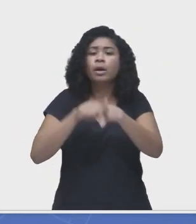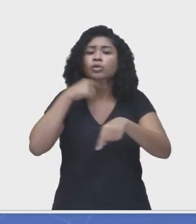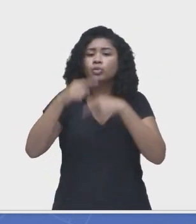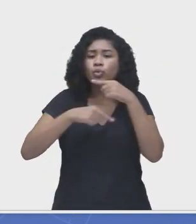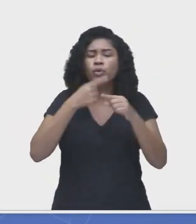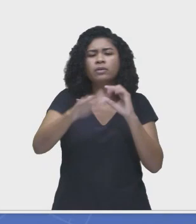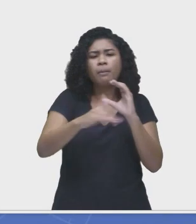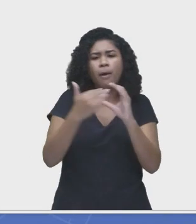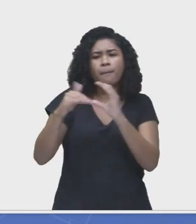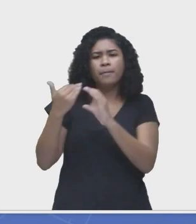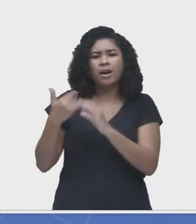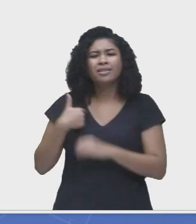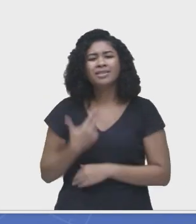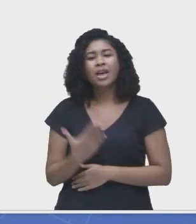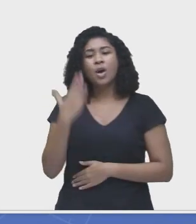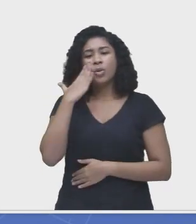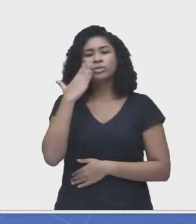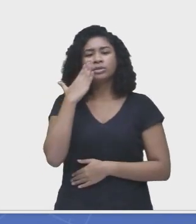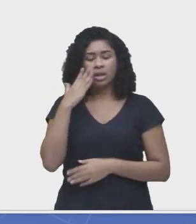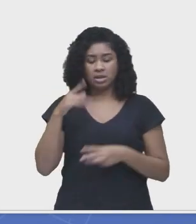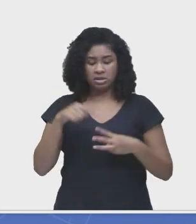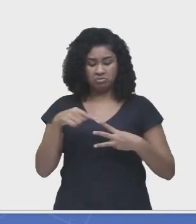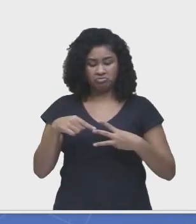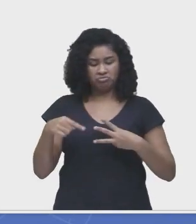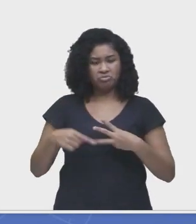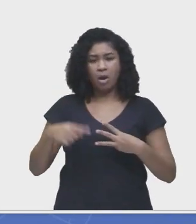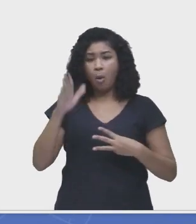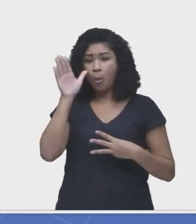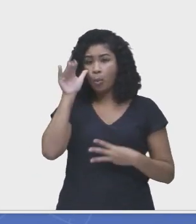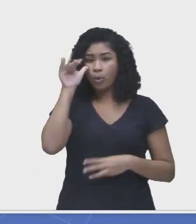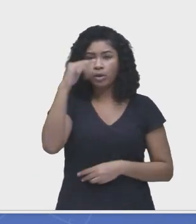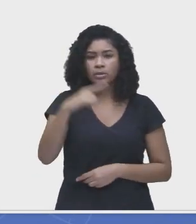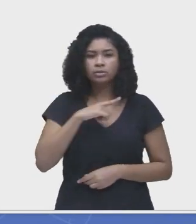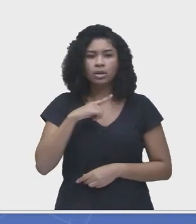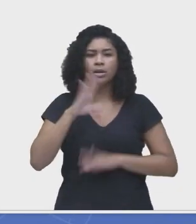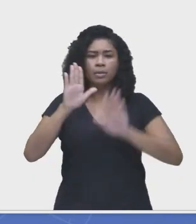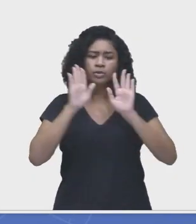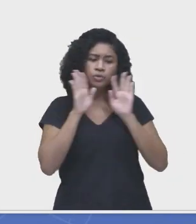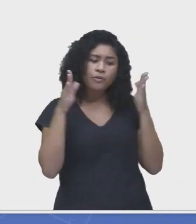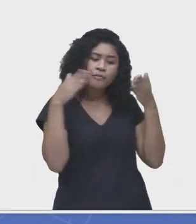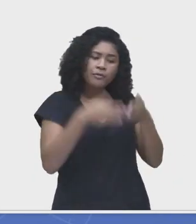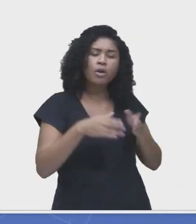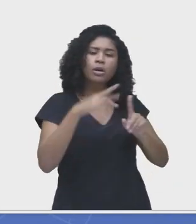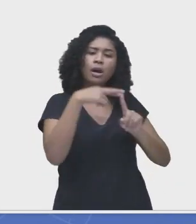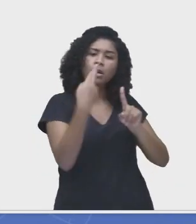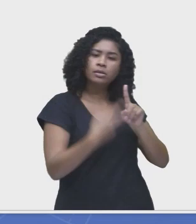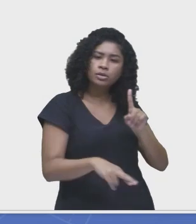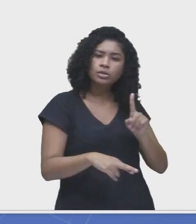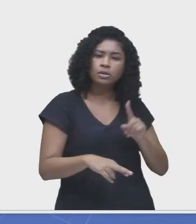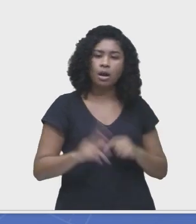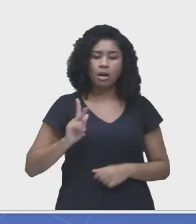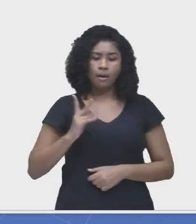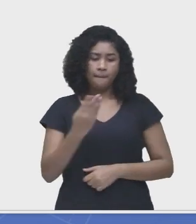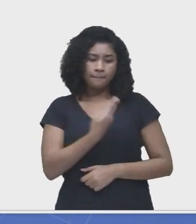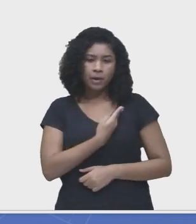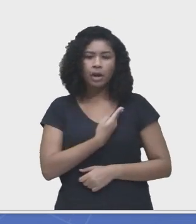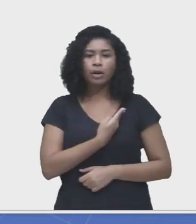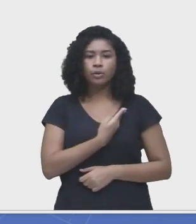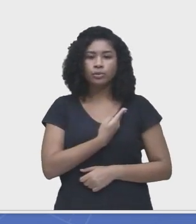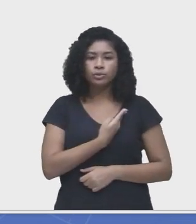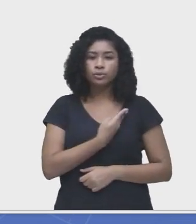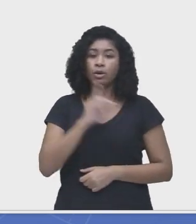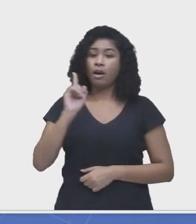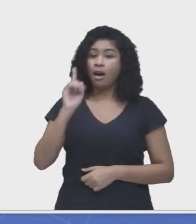são três povos aí que despertam muita curiosidade. Foquem sempre na questão religiosa, hebreus politeístas, fenícios e... Aliás,